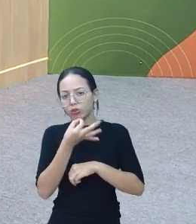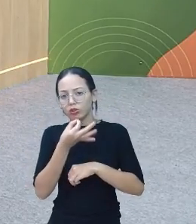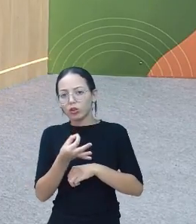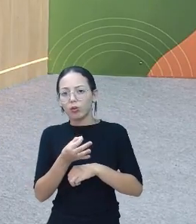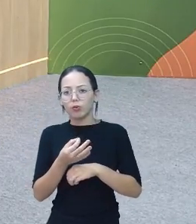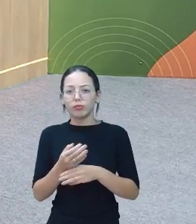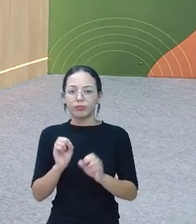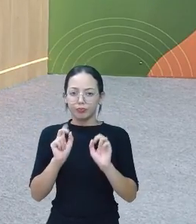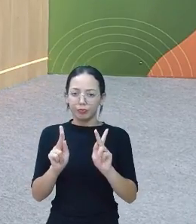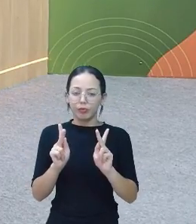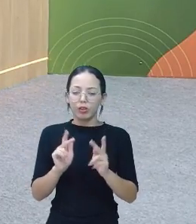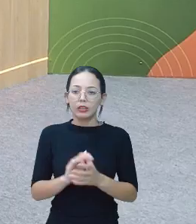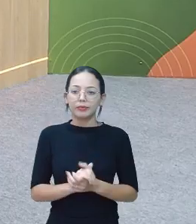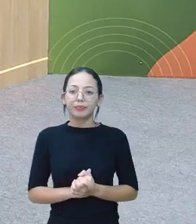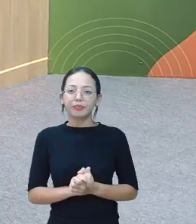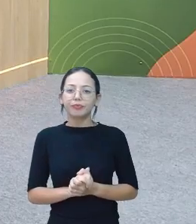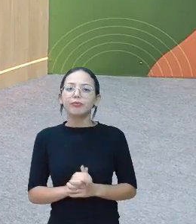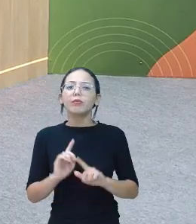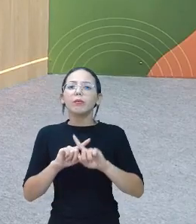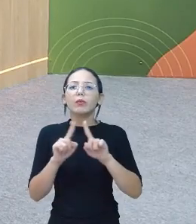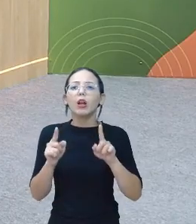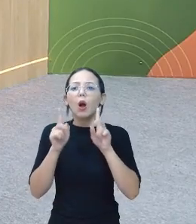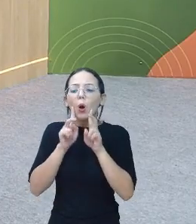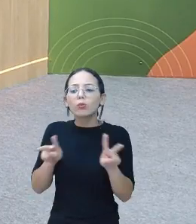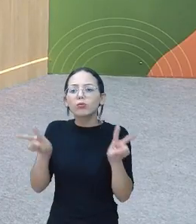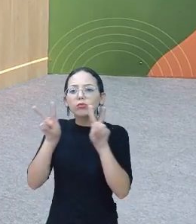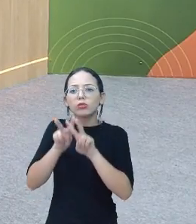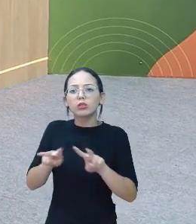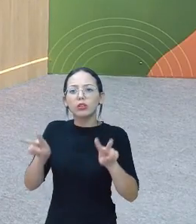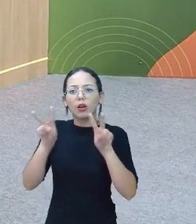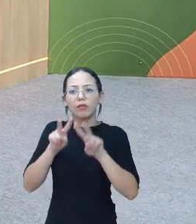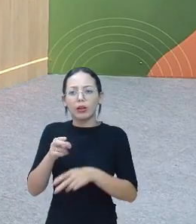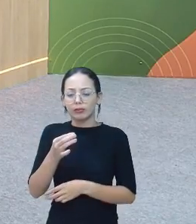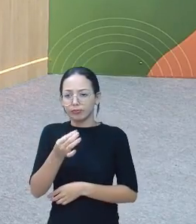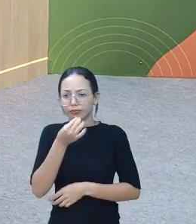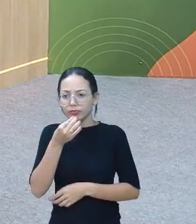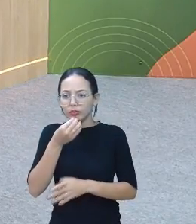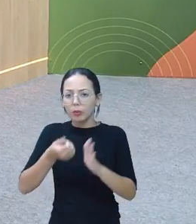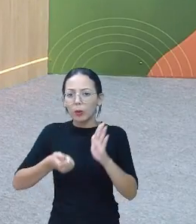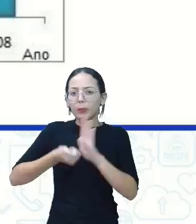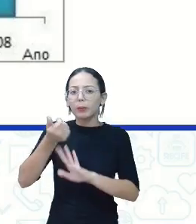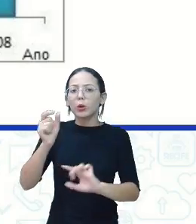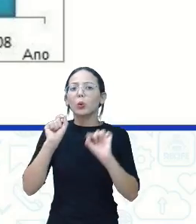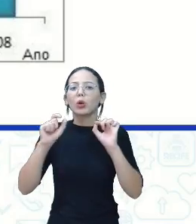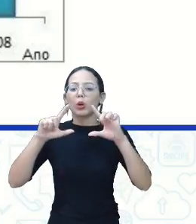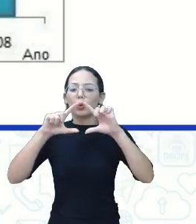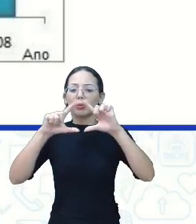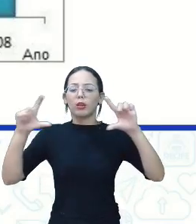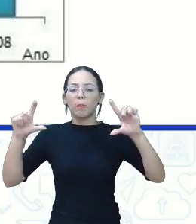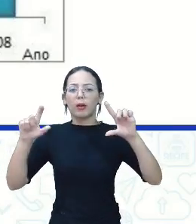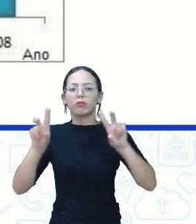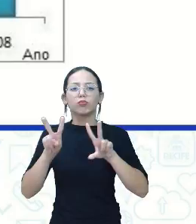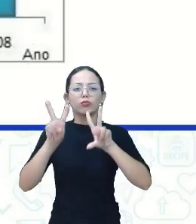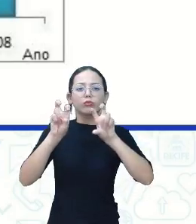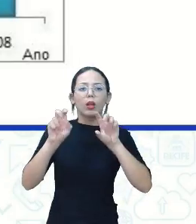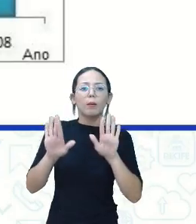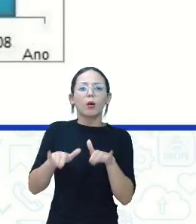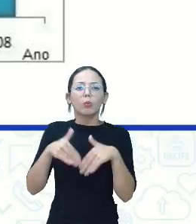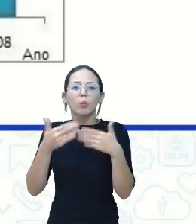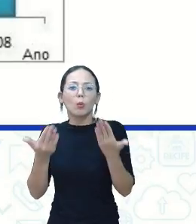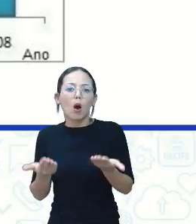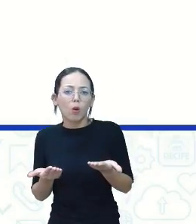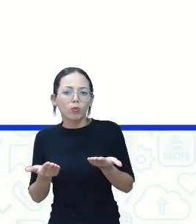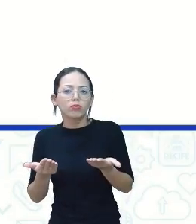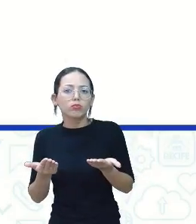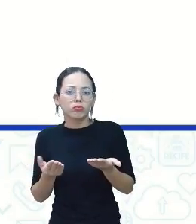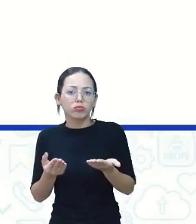nessa ordem, mas observar os elementos. A primeira coisa que a gente observa é o título, né? Ou seja, do que se trata esse gráfico.